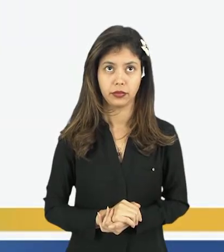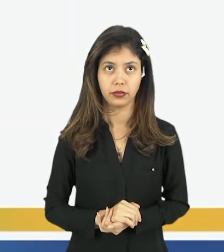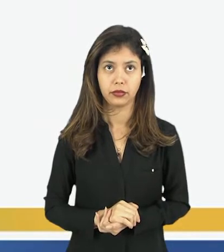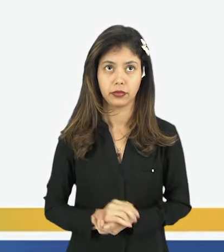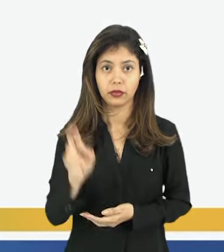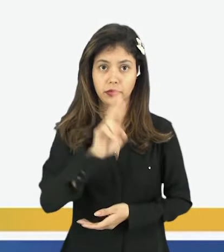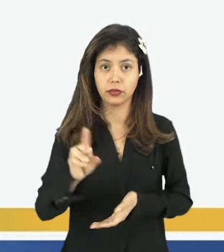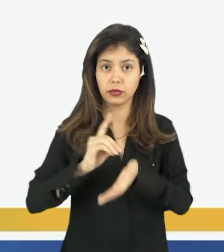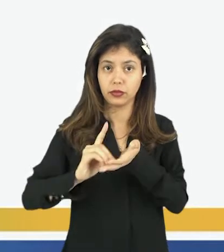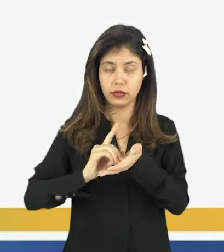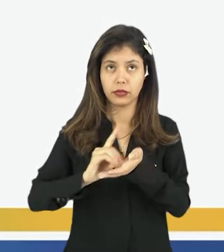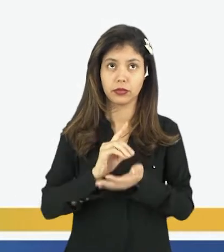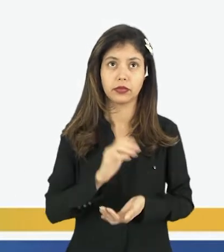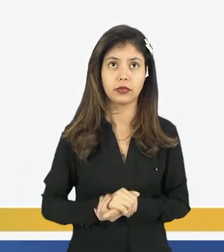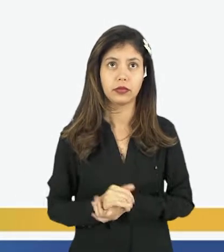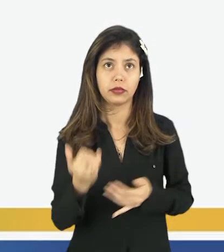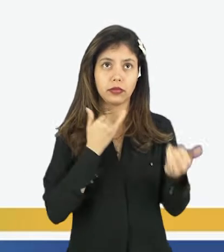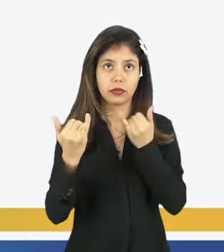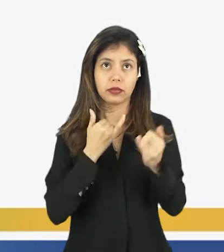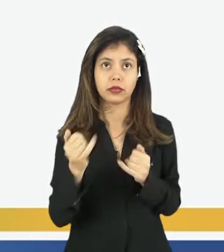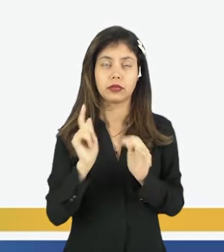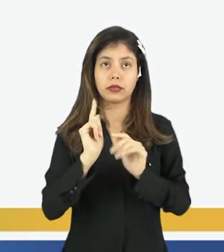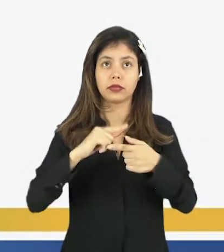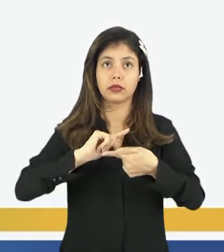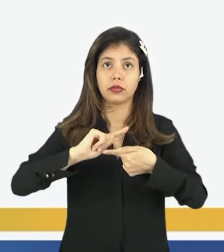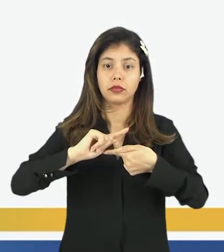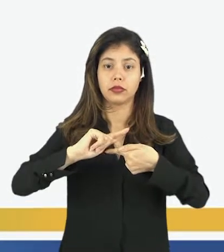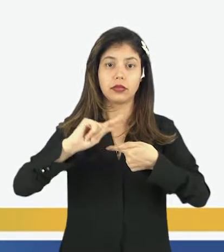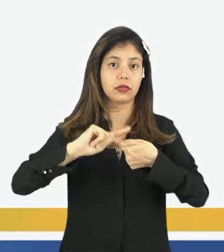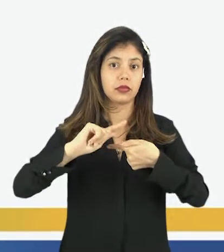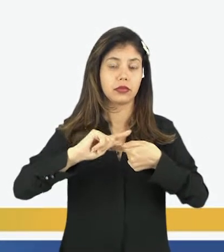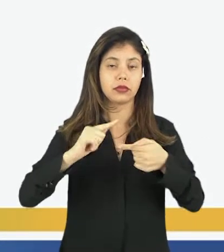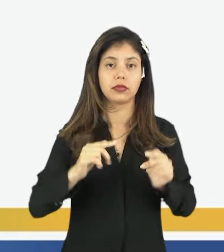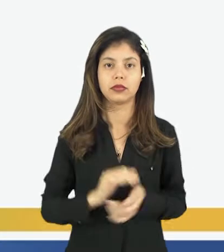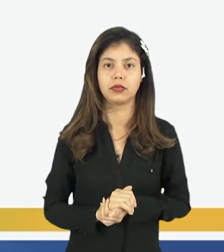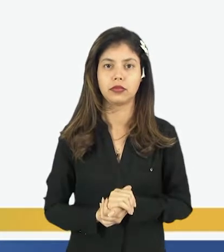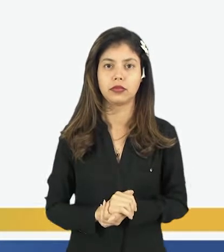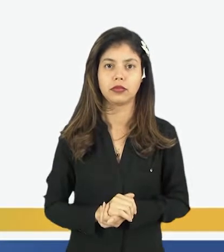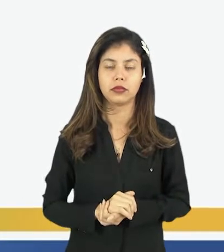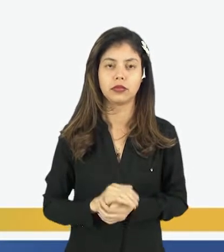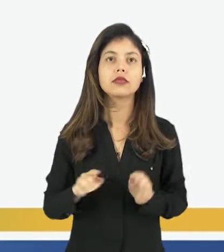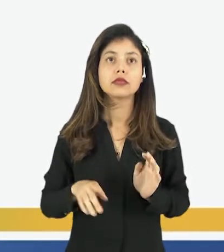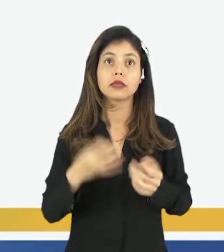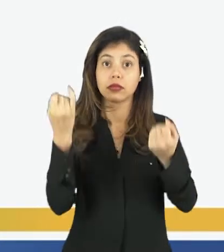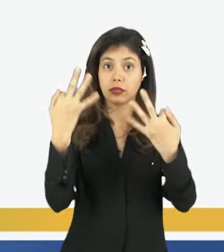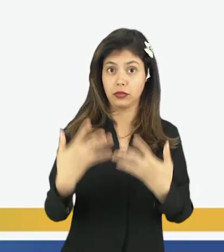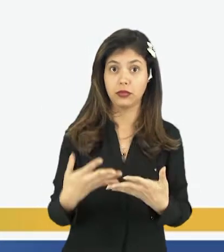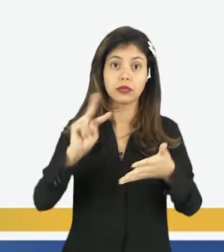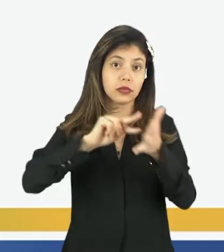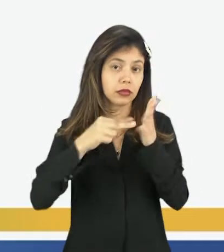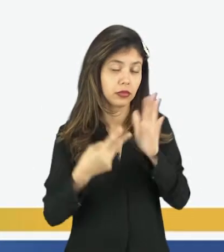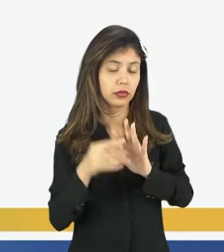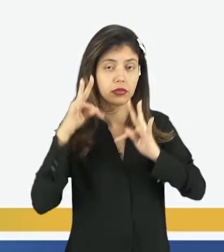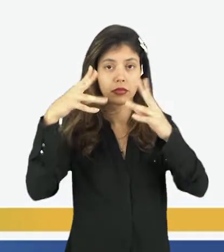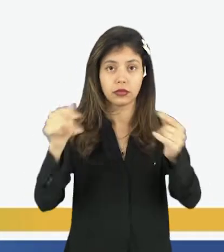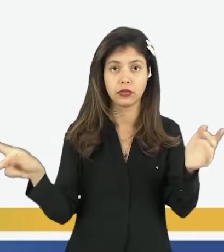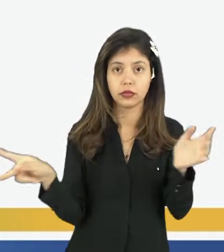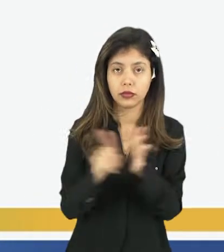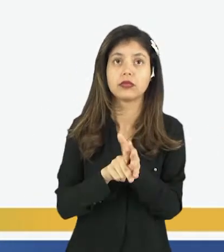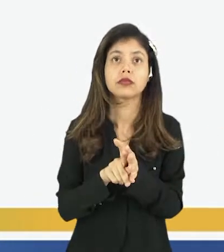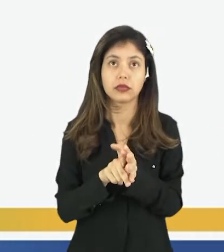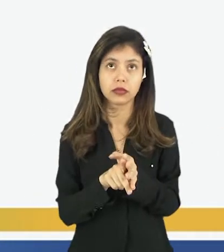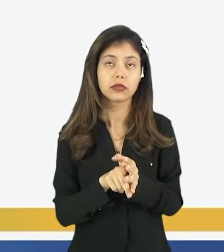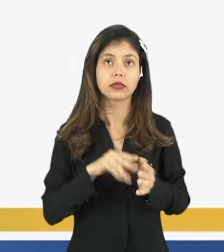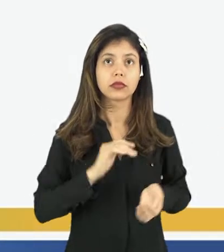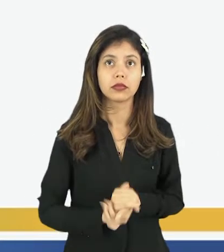Ó, uso do dicionário. Tem informações gramaticais. Olha só. Além de explicar os significados próprios